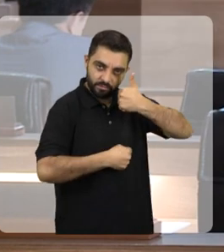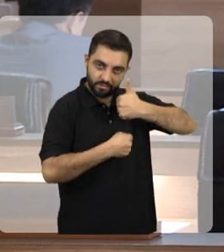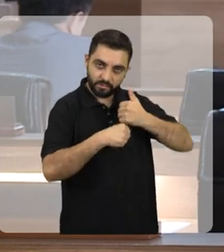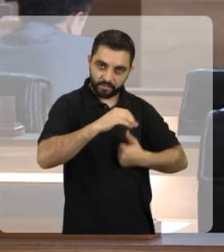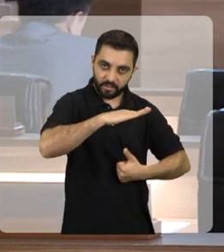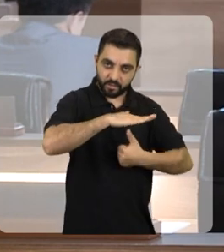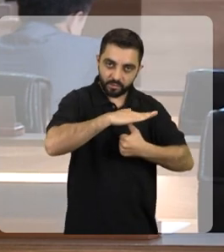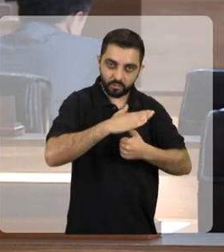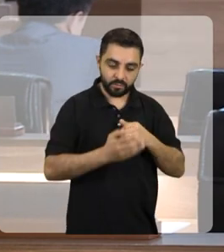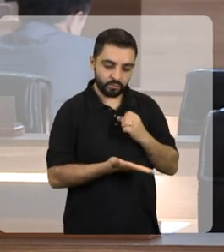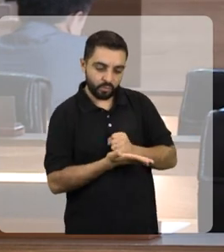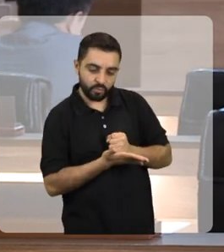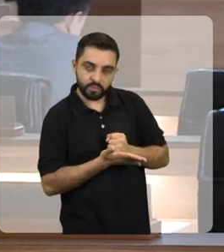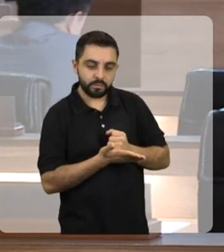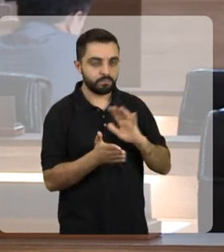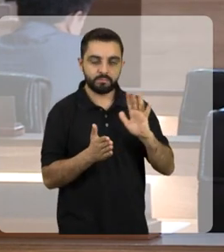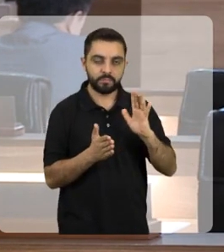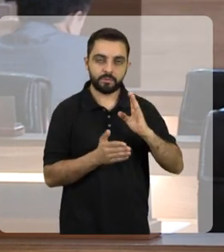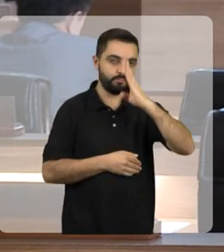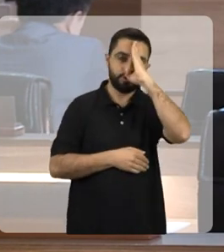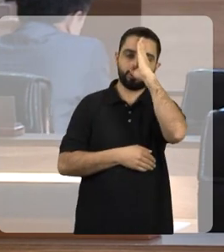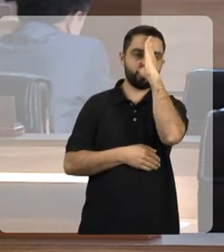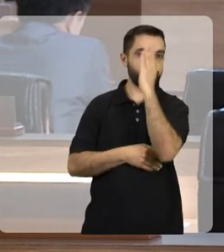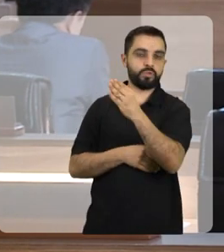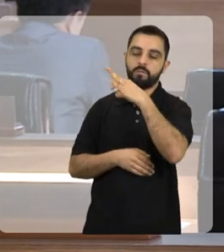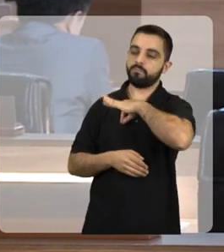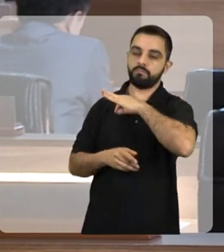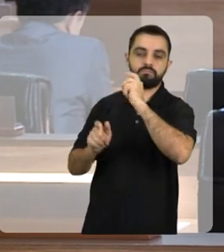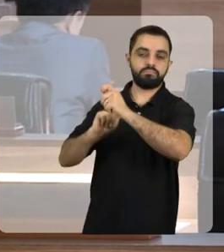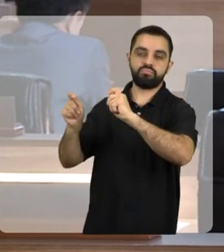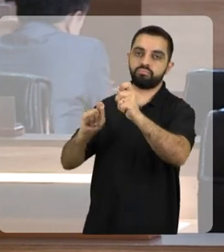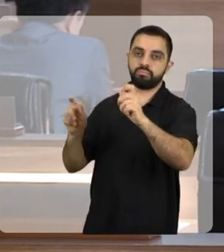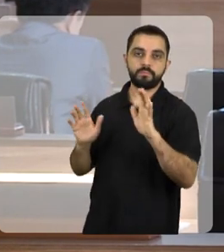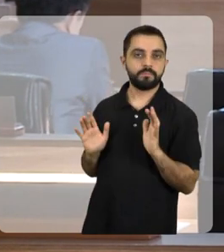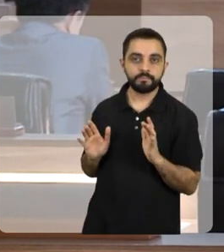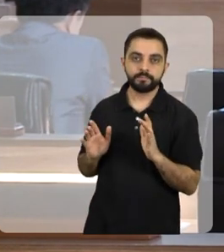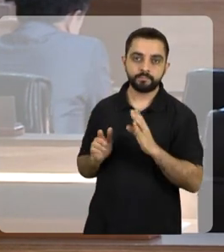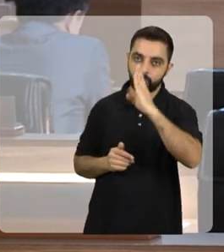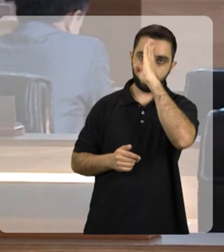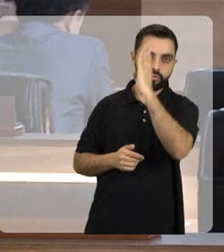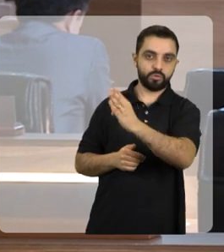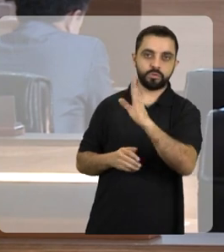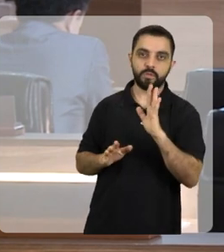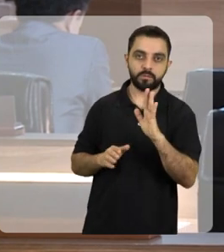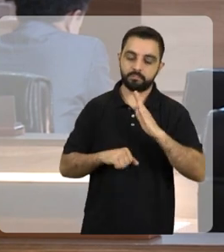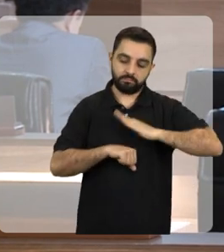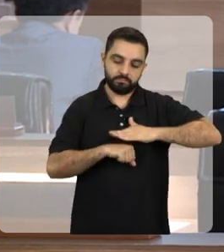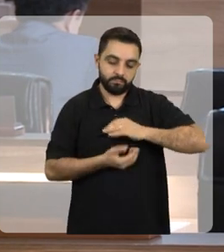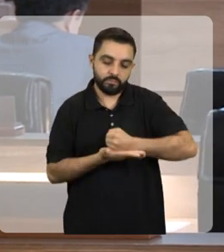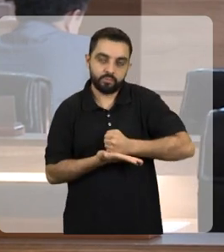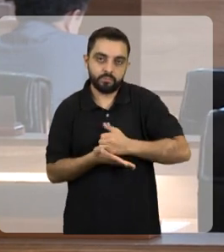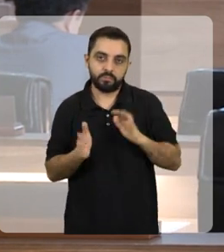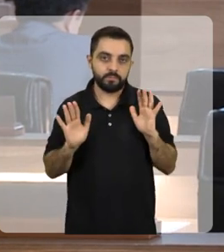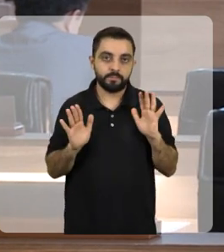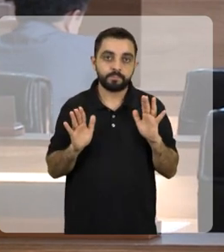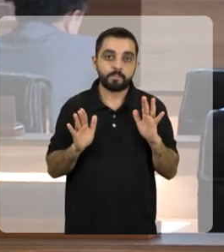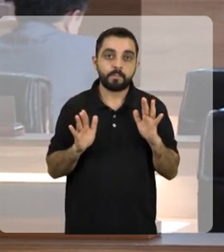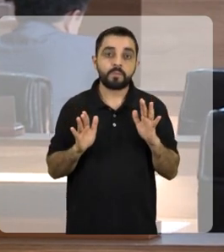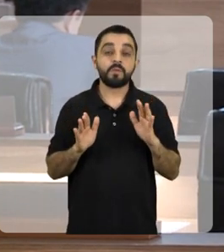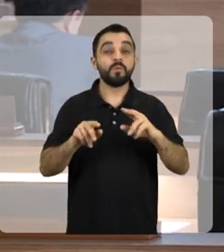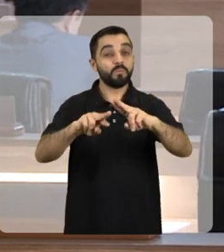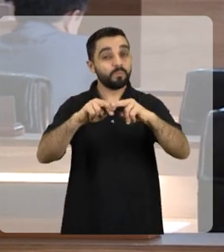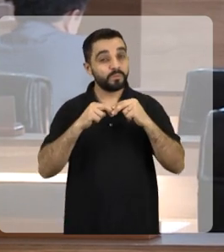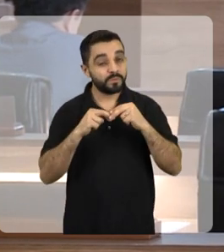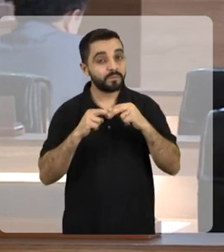uma despesa orçamentária centralizada. Com isso, eu quero dizer, caros e caras vereadores, que é